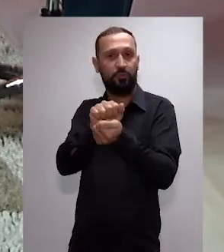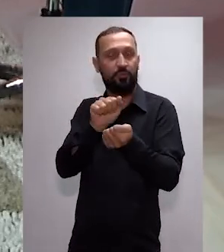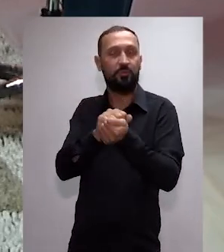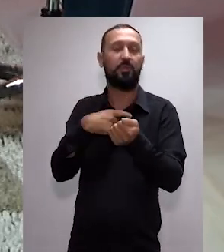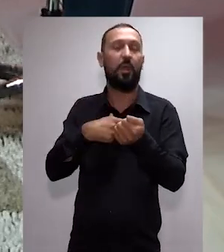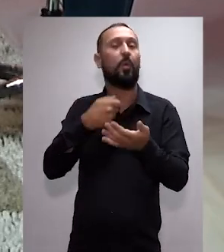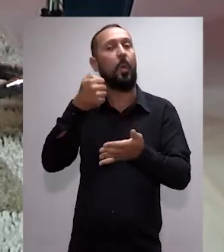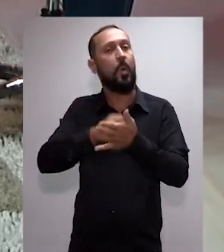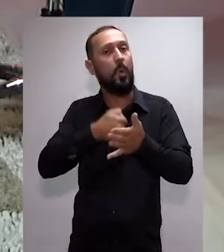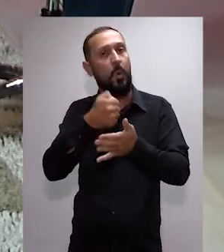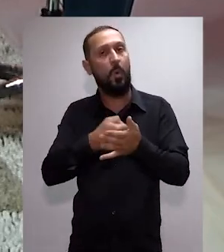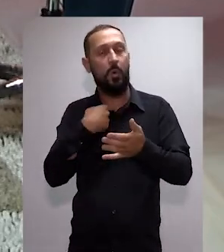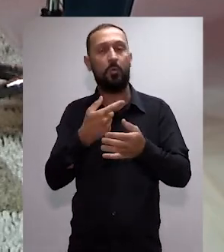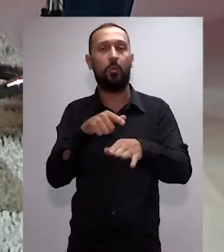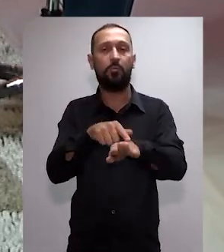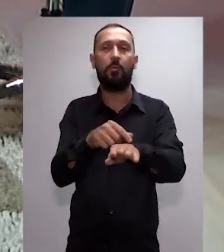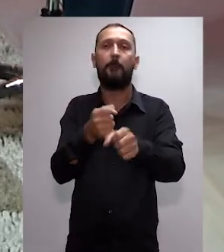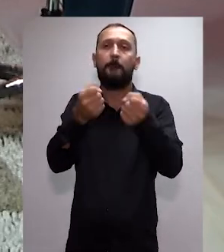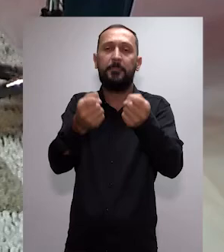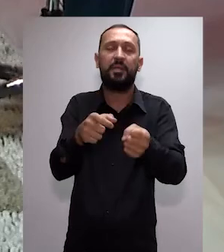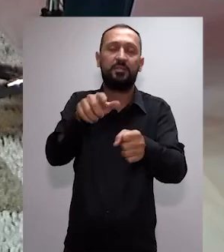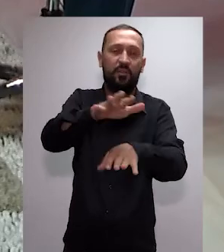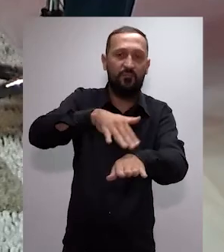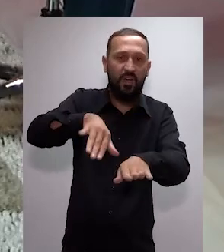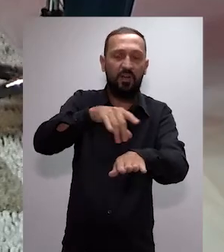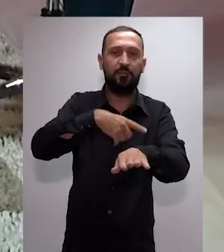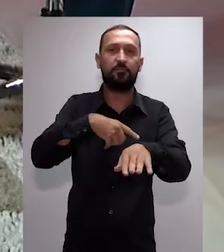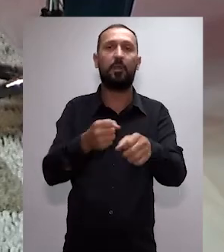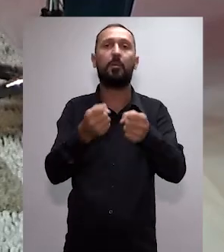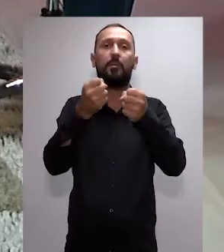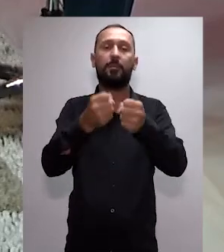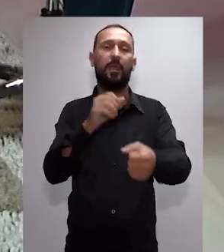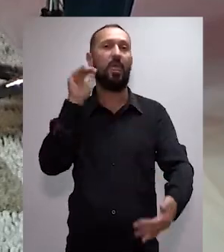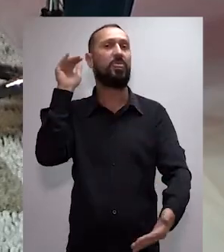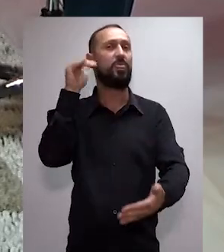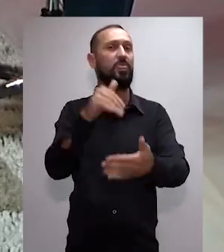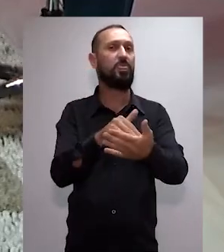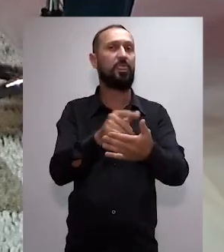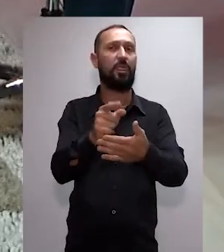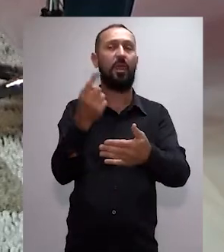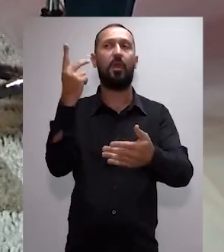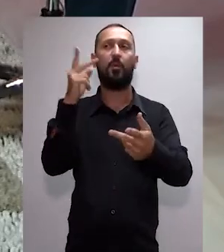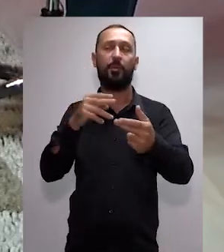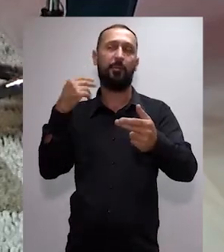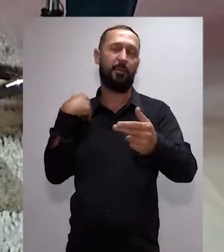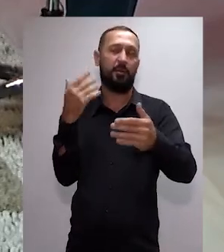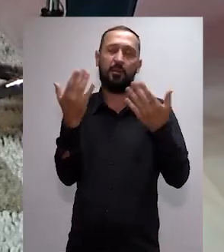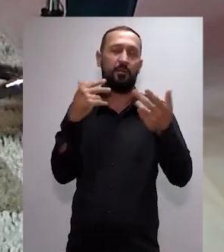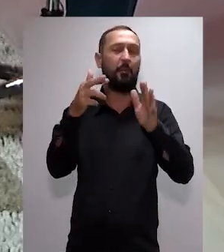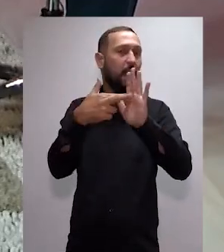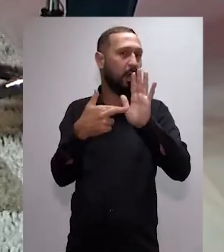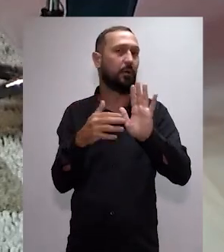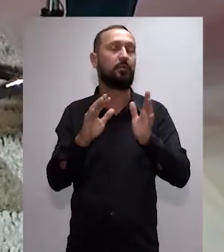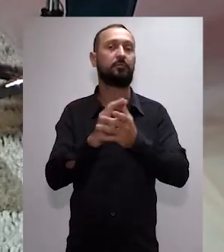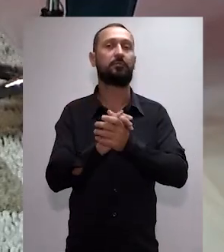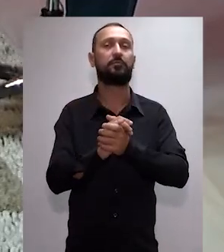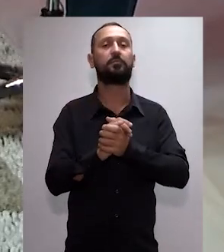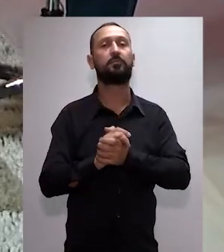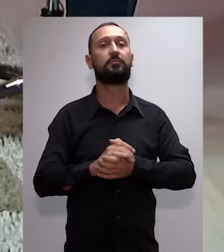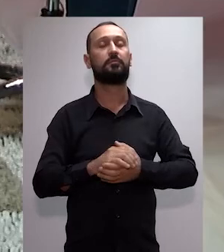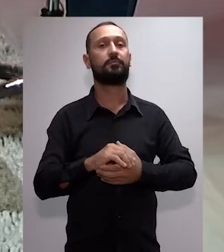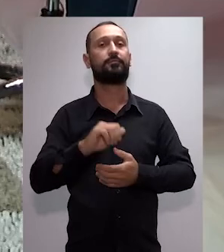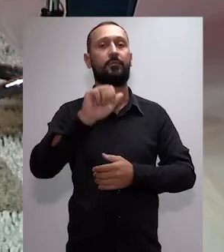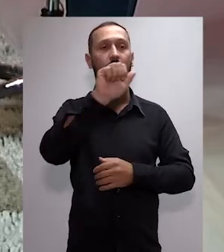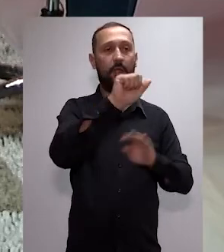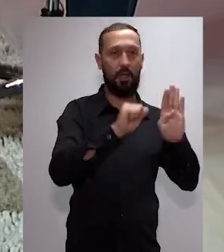algumas exigências, cuja unidade tratora, parte da frente, tem peso bruto total também da parte de trás e por aí vai. Então as categorias de CNH